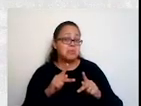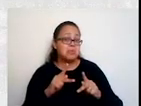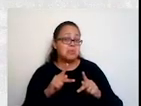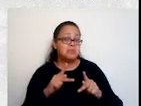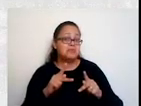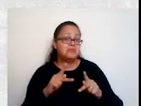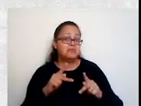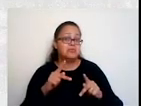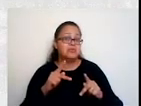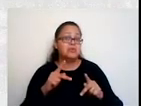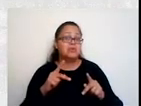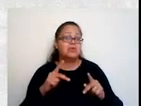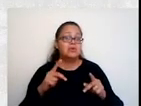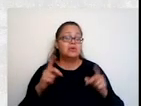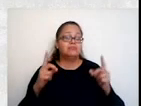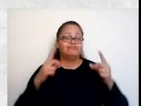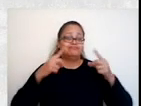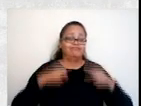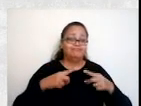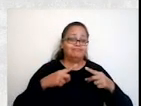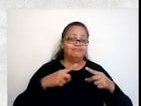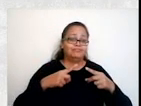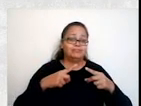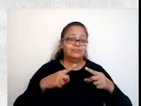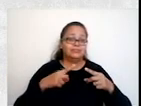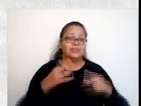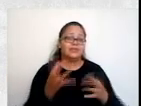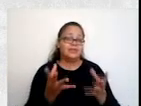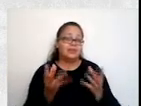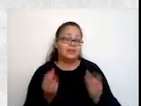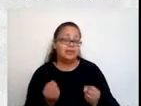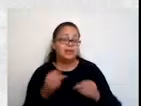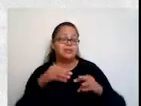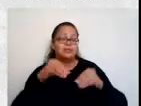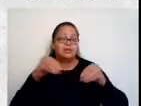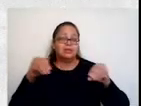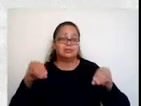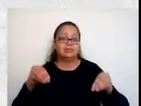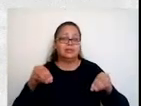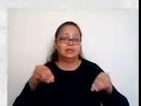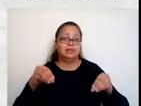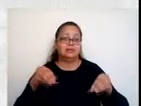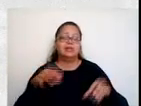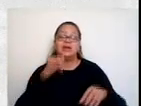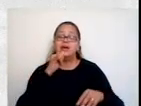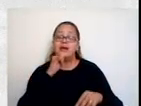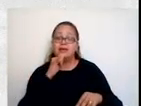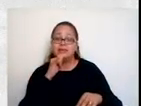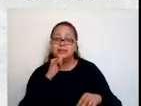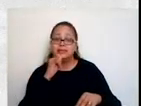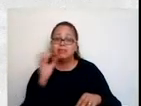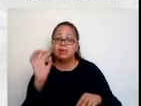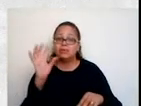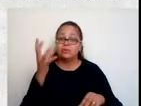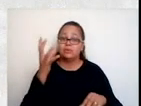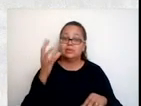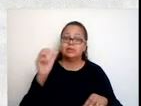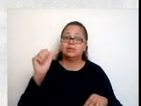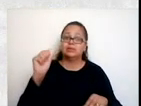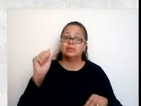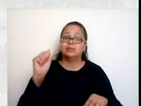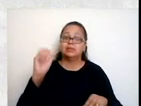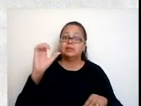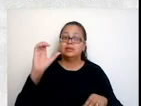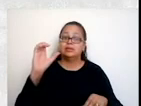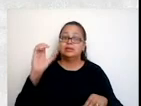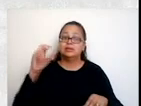passaram a defender ainda mais a posse daquelas terras. A exemplo do que aconteceu em Canudos, o governo